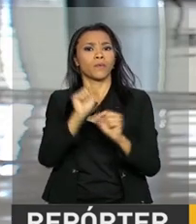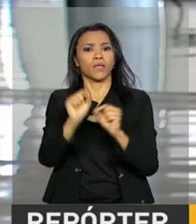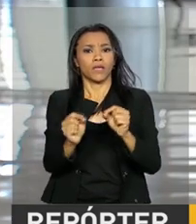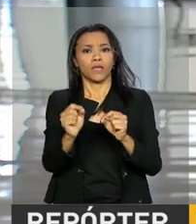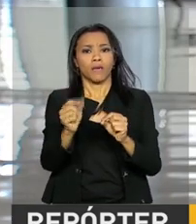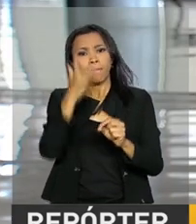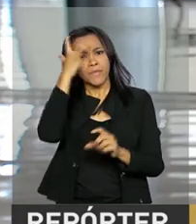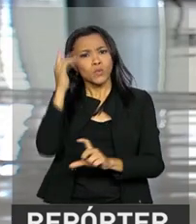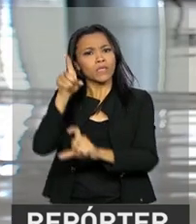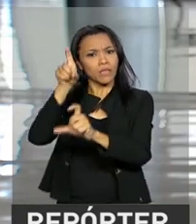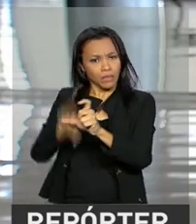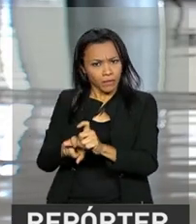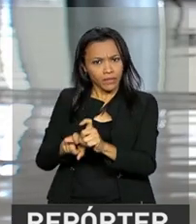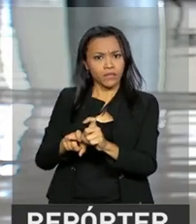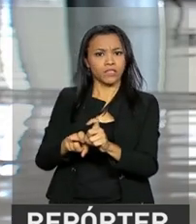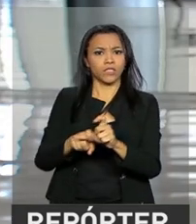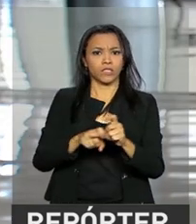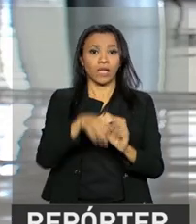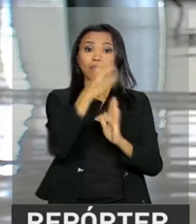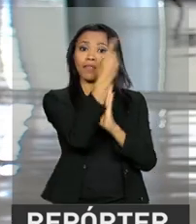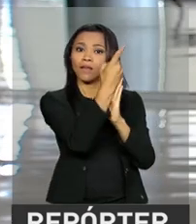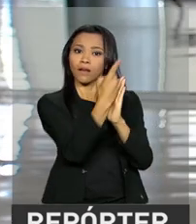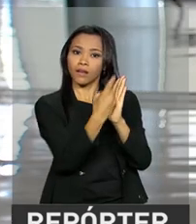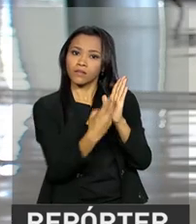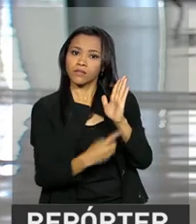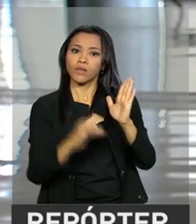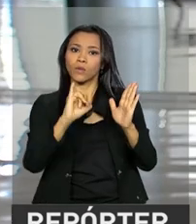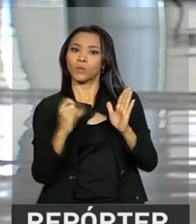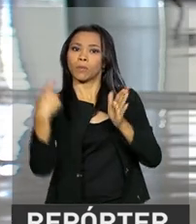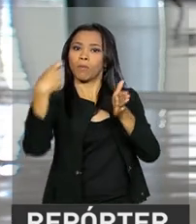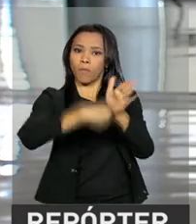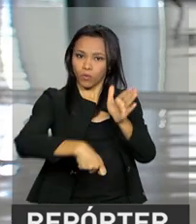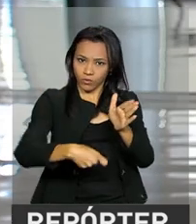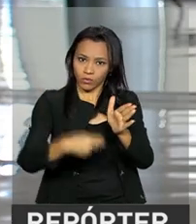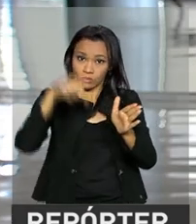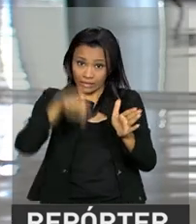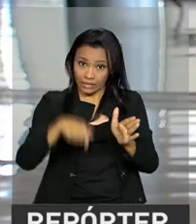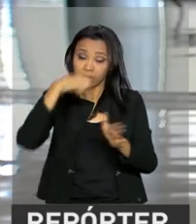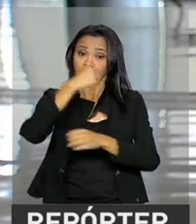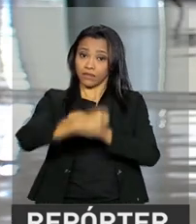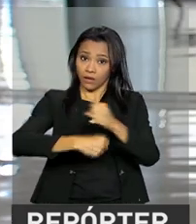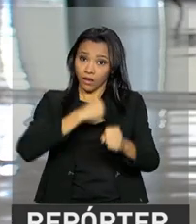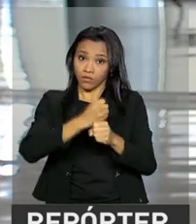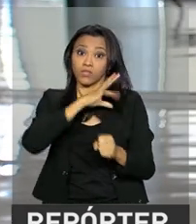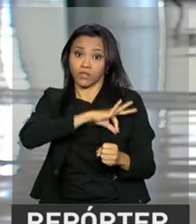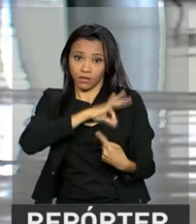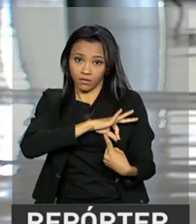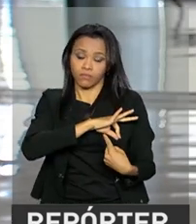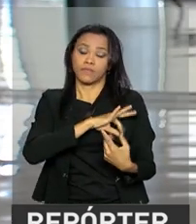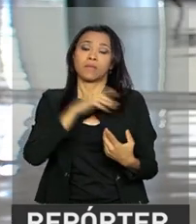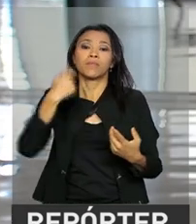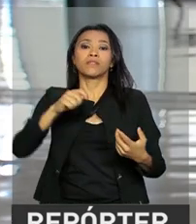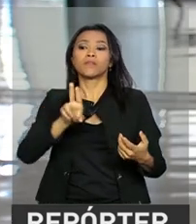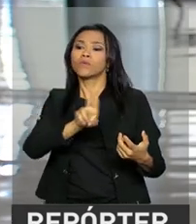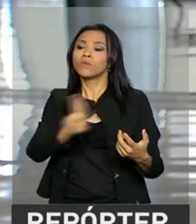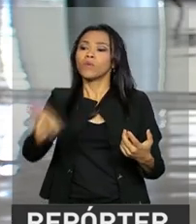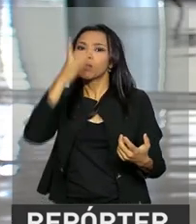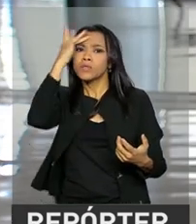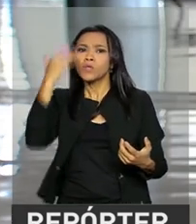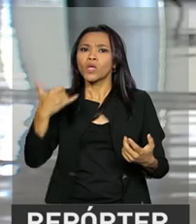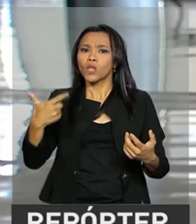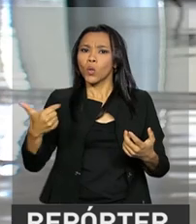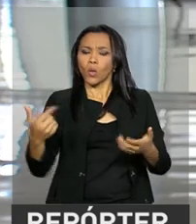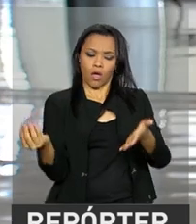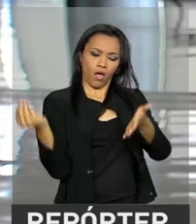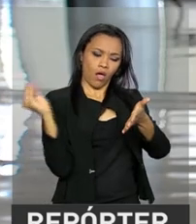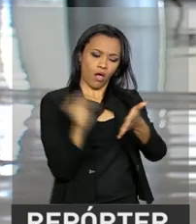dependentes na declaração do Imposto de Renda desse ano devem registrar esses dependentes no